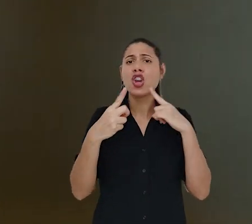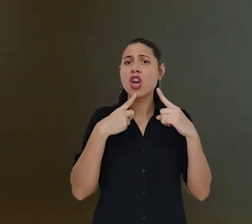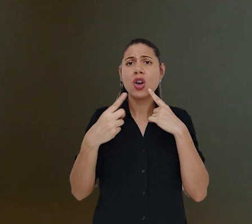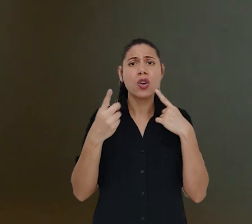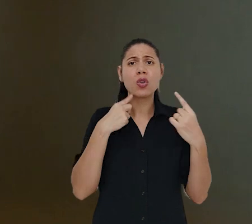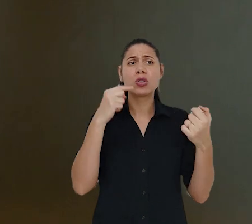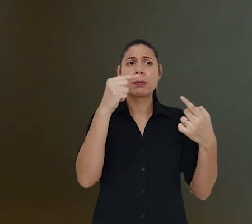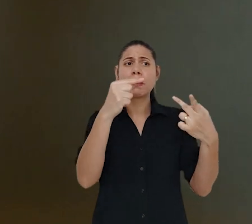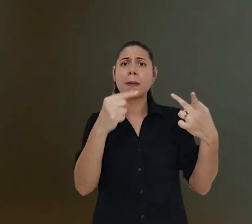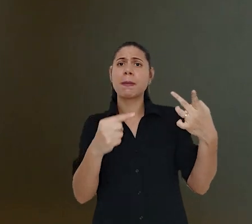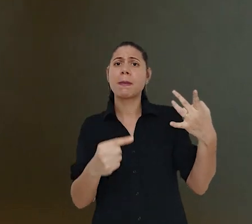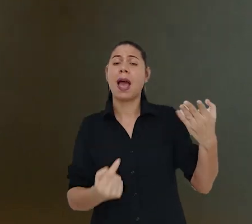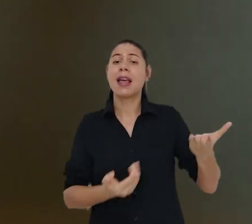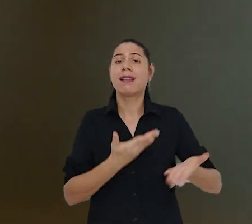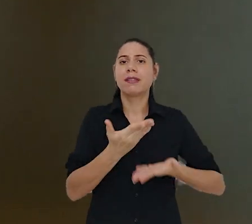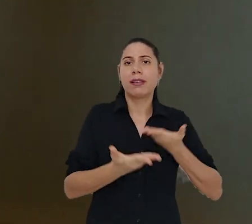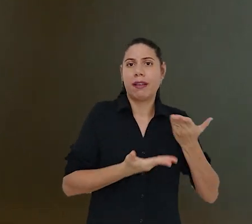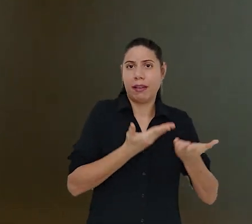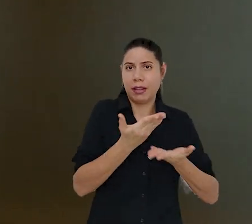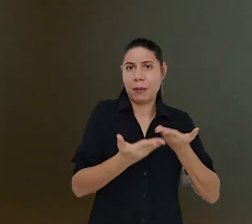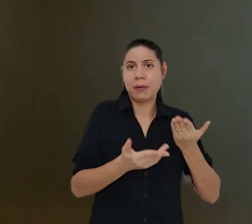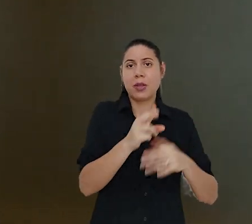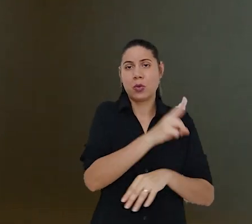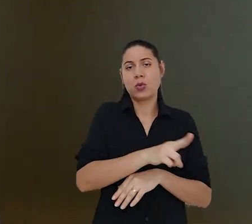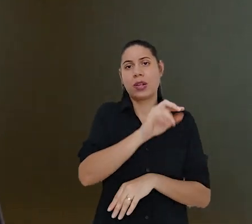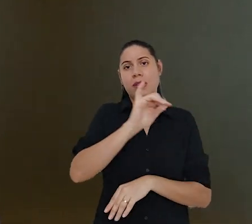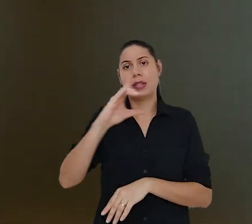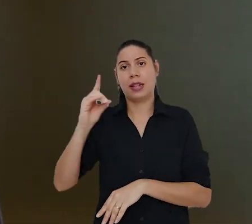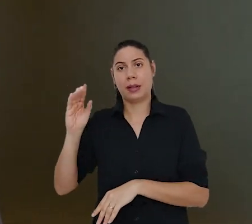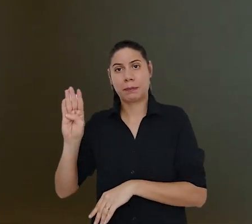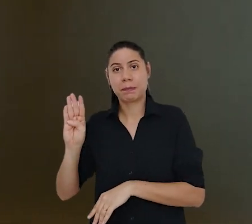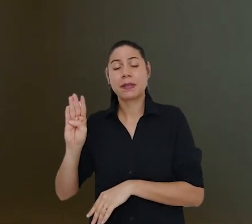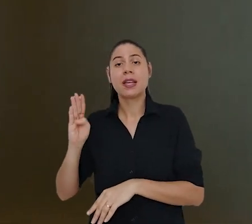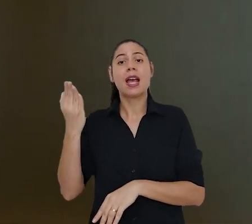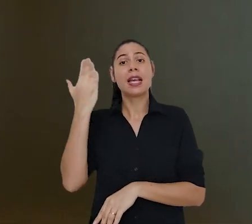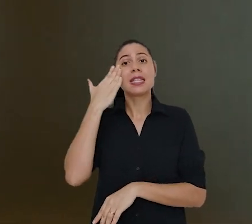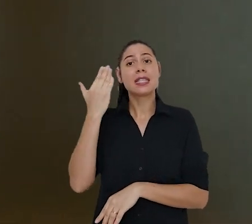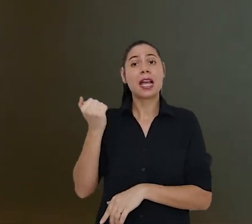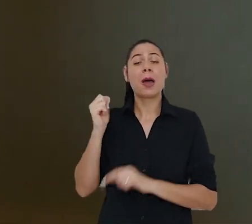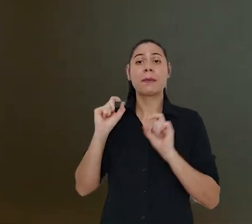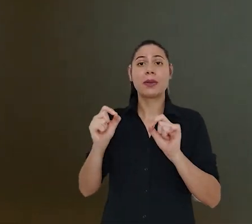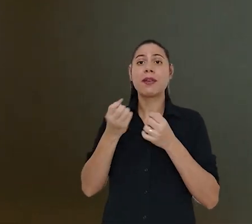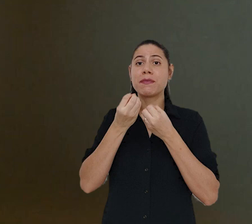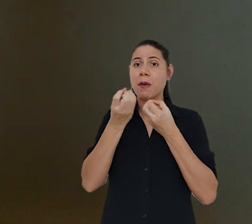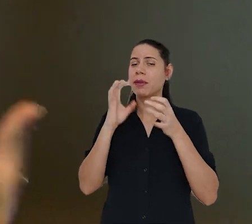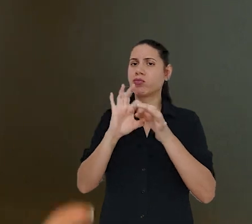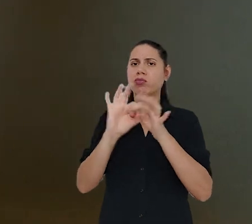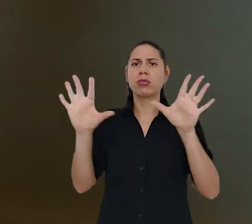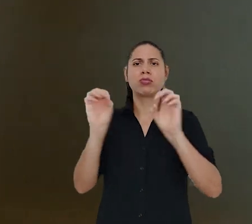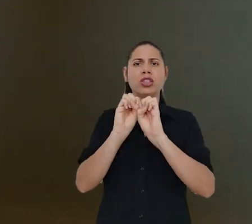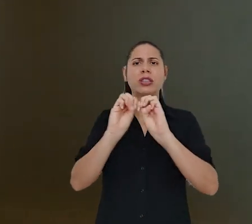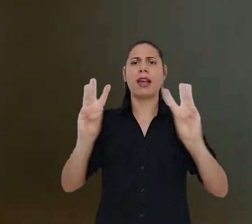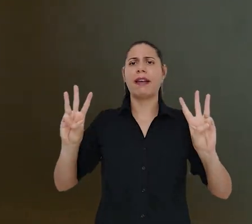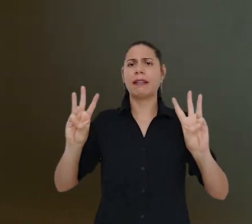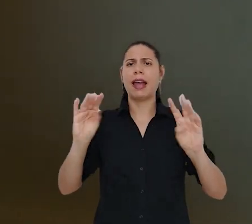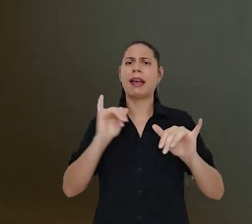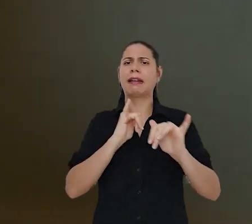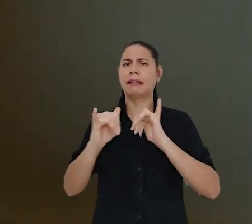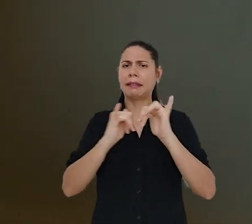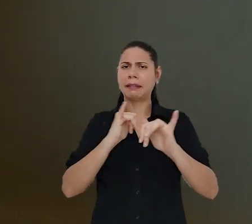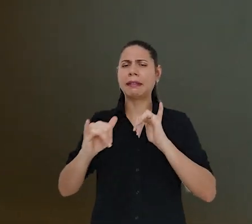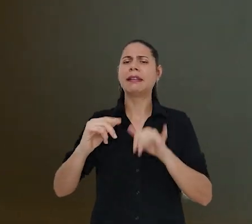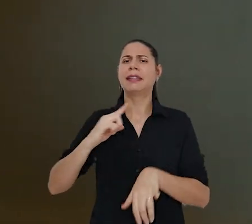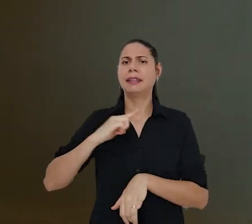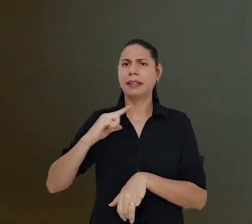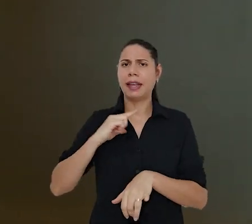opções e tratamentos terapêuticos com produtos à base de cannabis. A gente sabe que essas informações estão aí disponíveis na internet, tem as associações